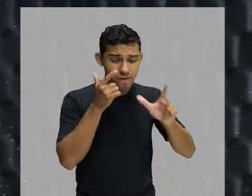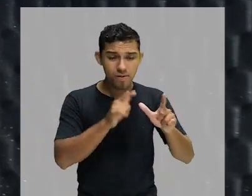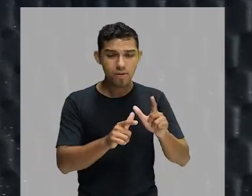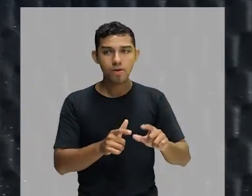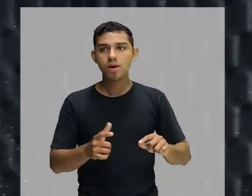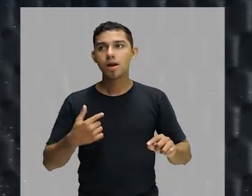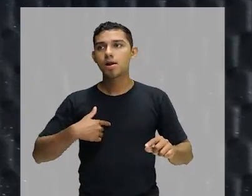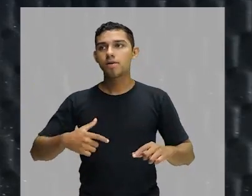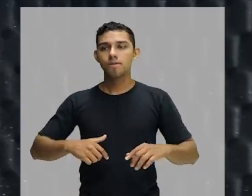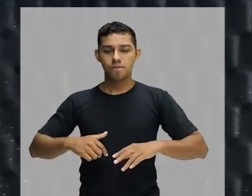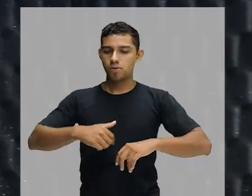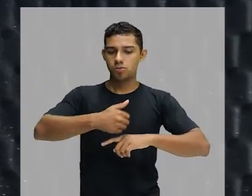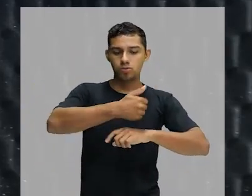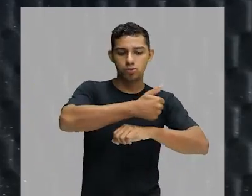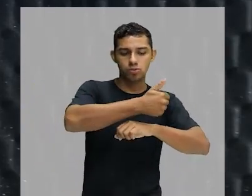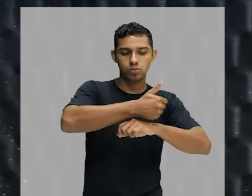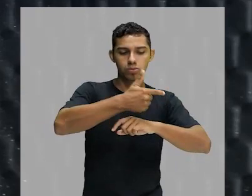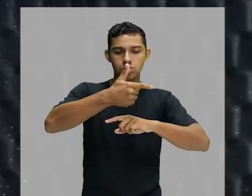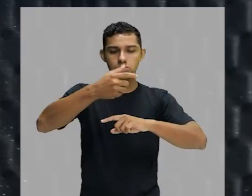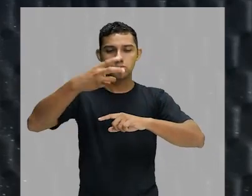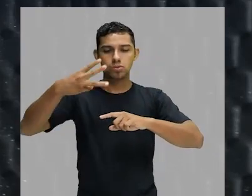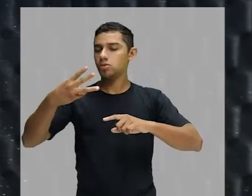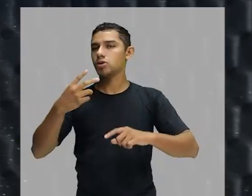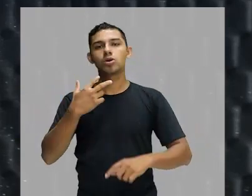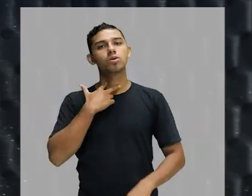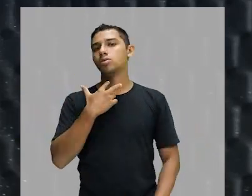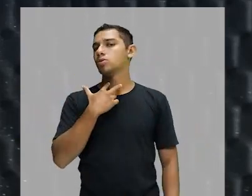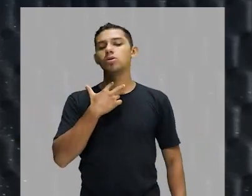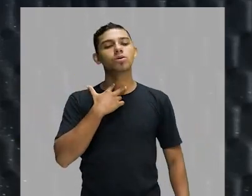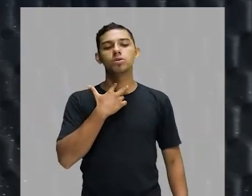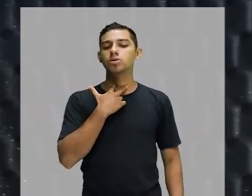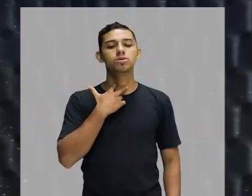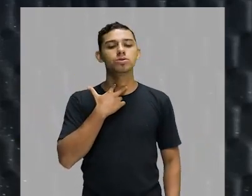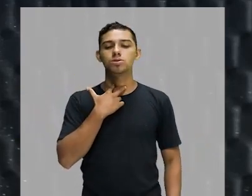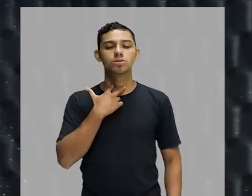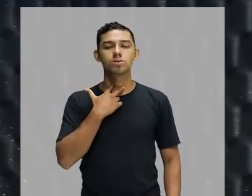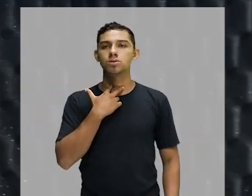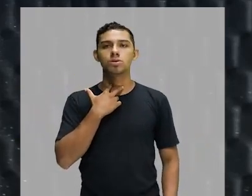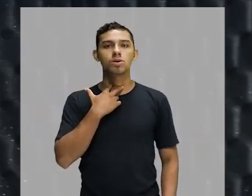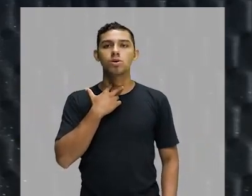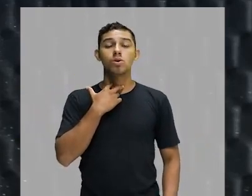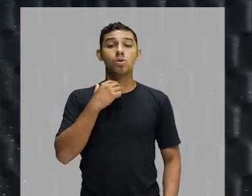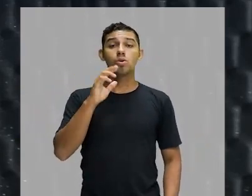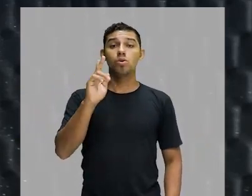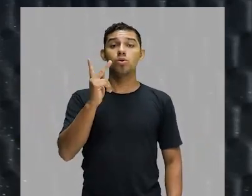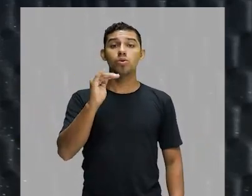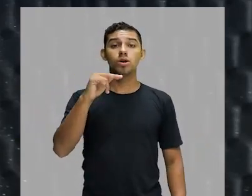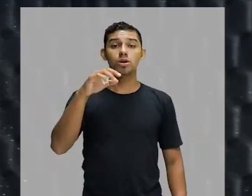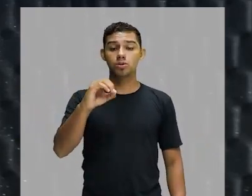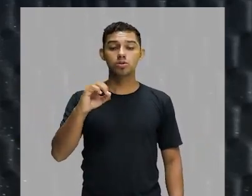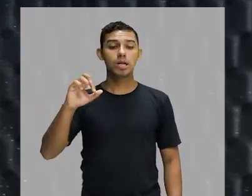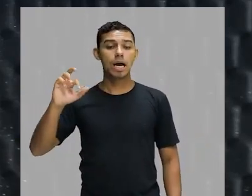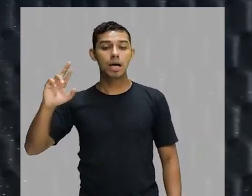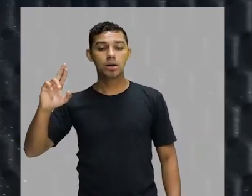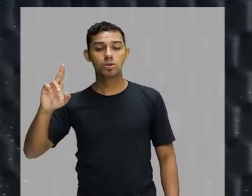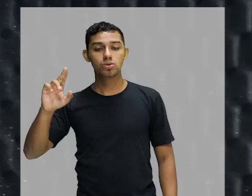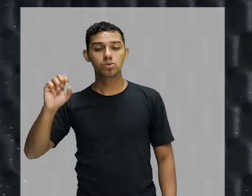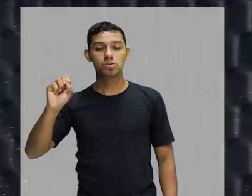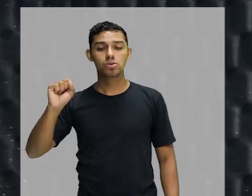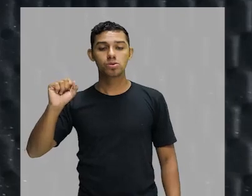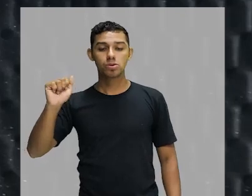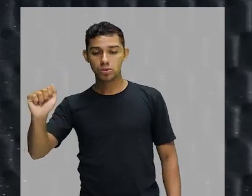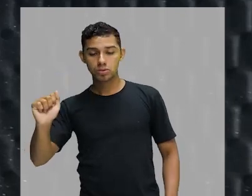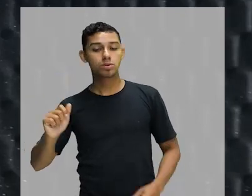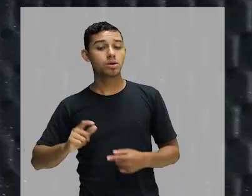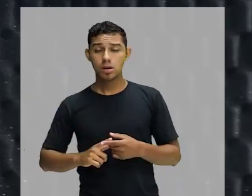para o pódio, não pode mostrar a bandeira da Rússia, não é tocado o hino da Rússia. Eles deixaram de participar da Olimpíada do